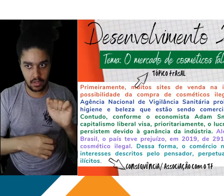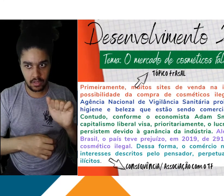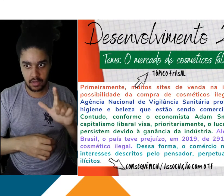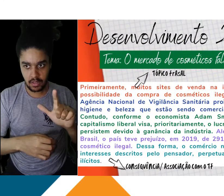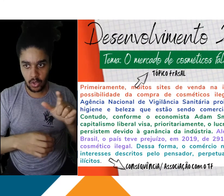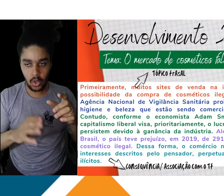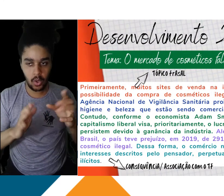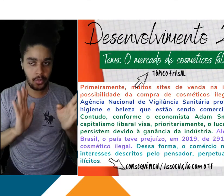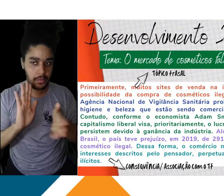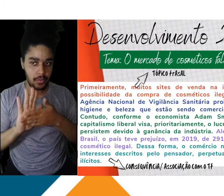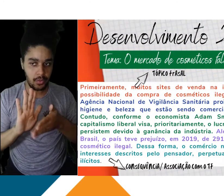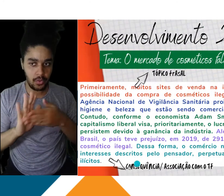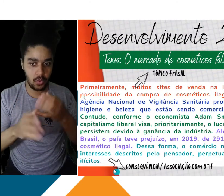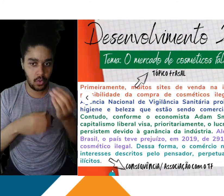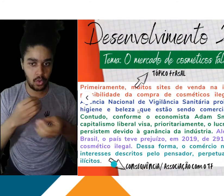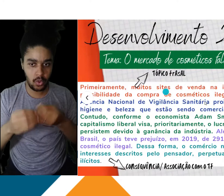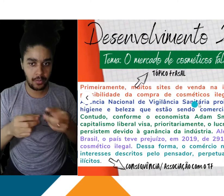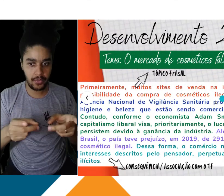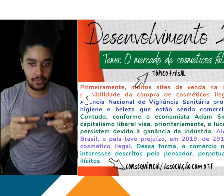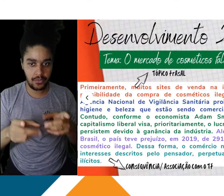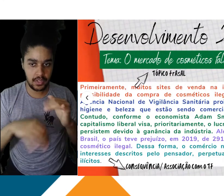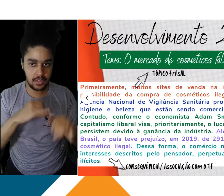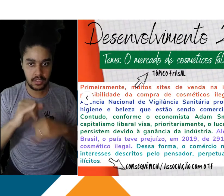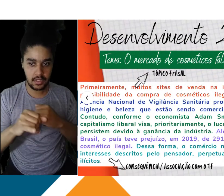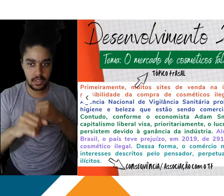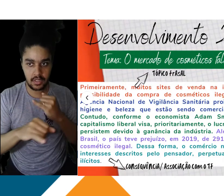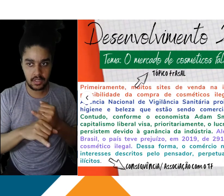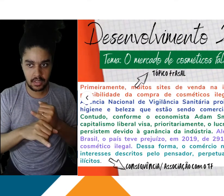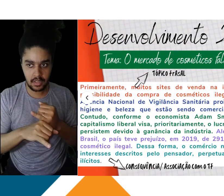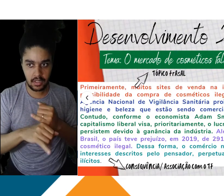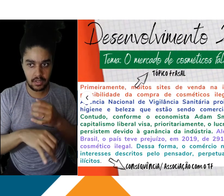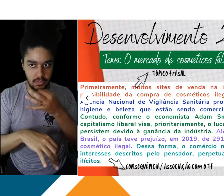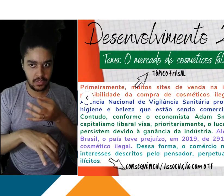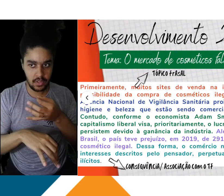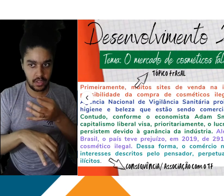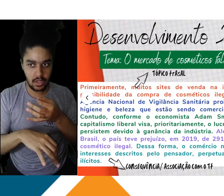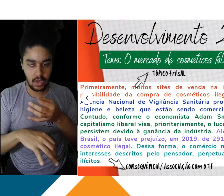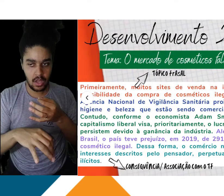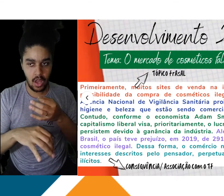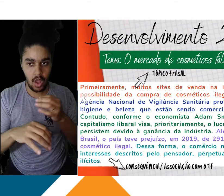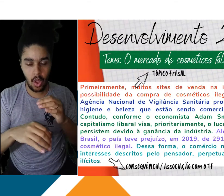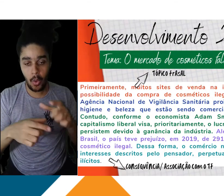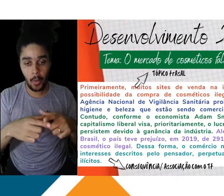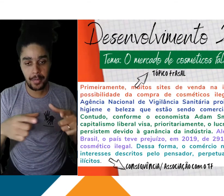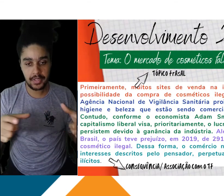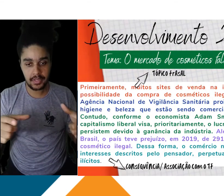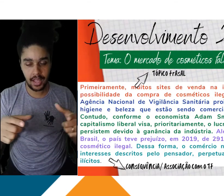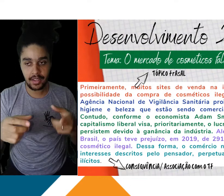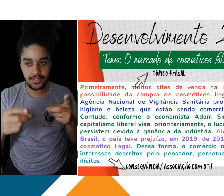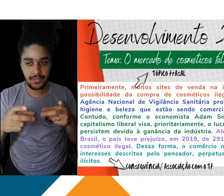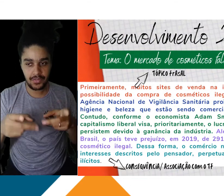propõe a observar como a venda na internet vai fomentar o mercado de